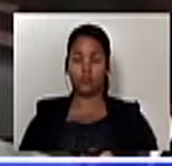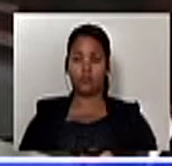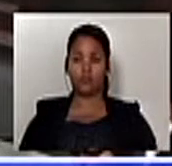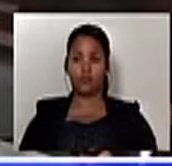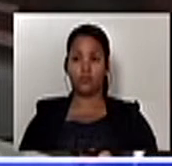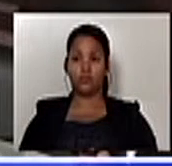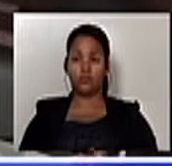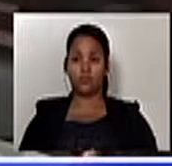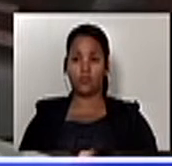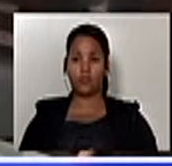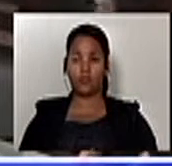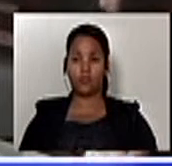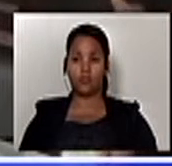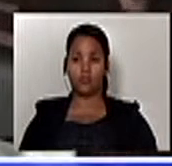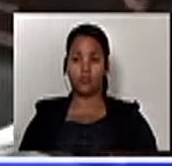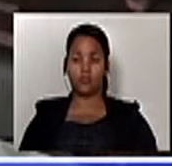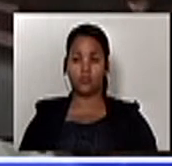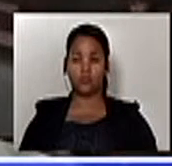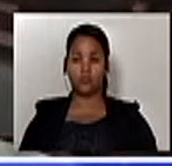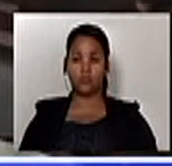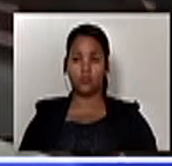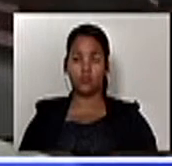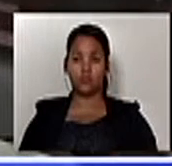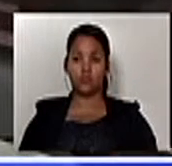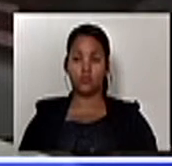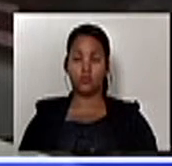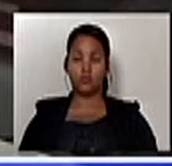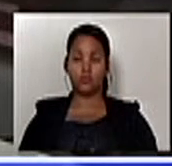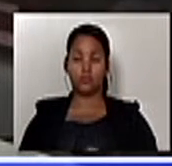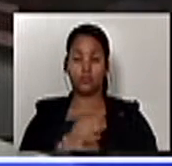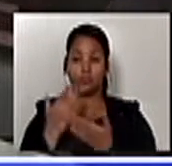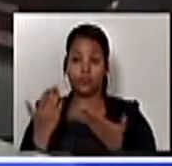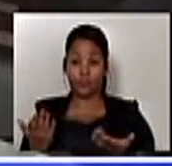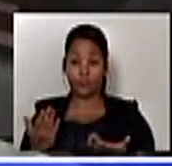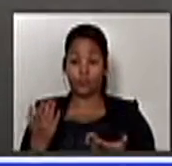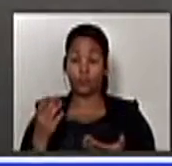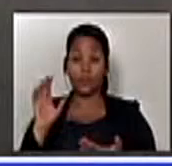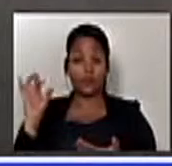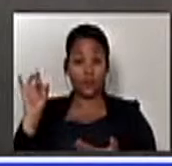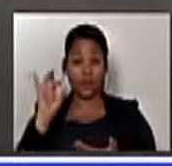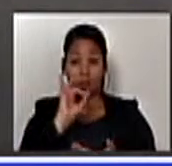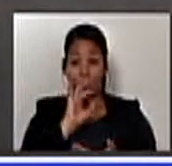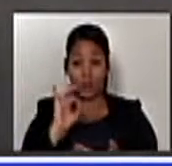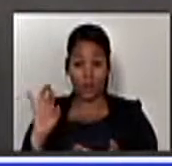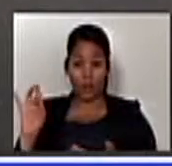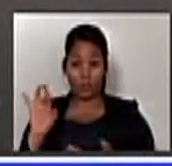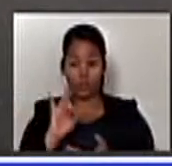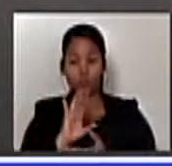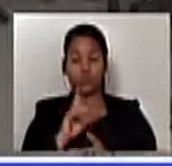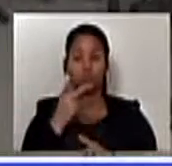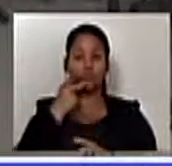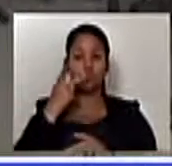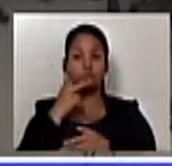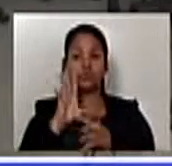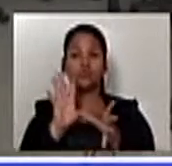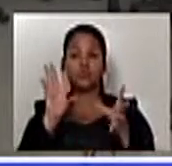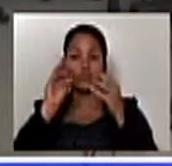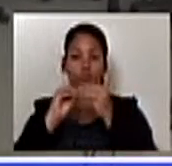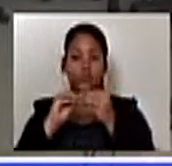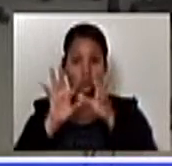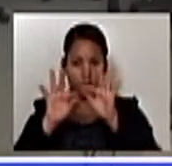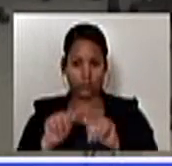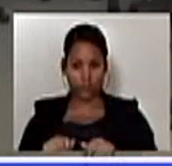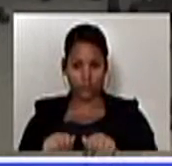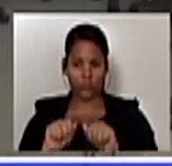Para suas considerações finais, gostaria de passar a palavra ao secretário Cristiano Teixeira. Senhor presidente